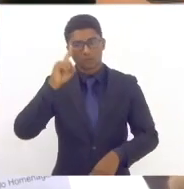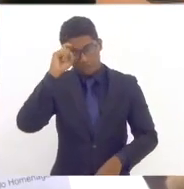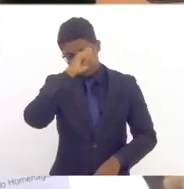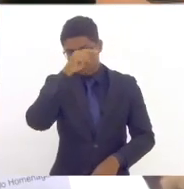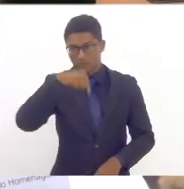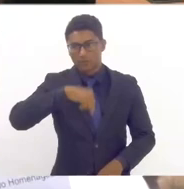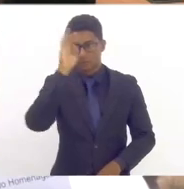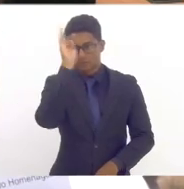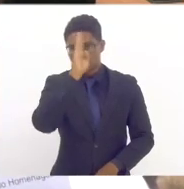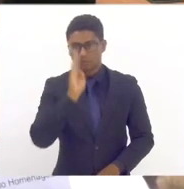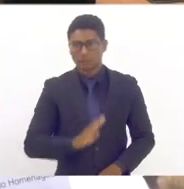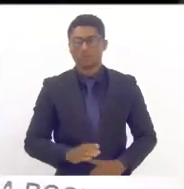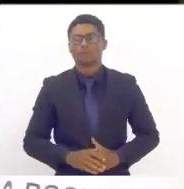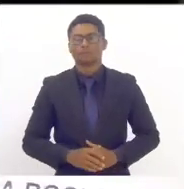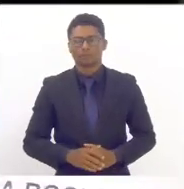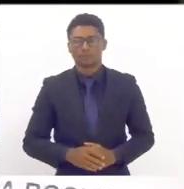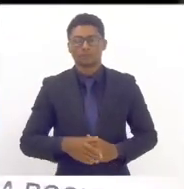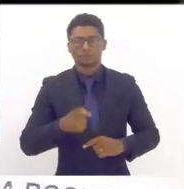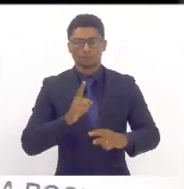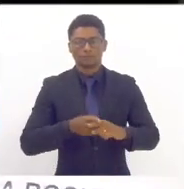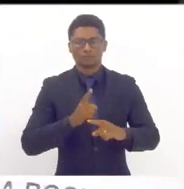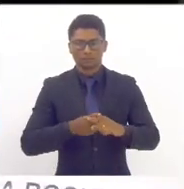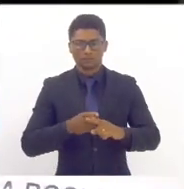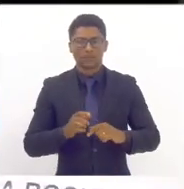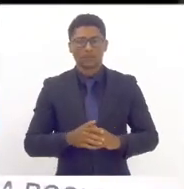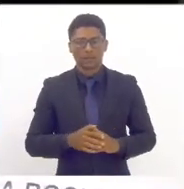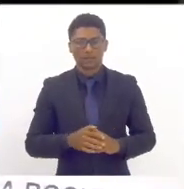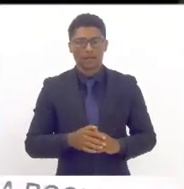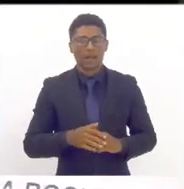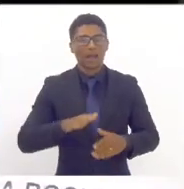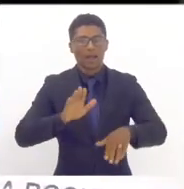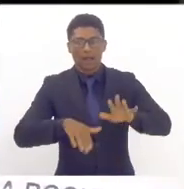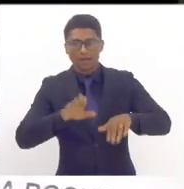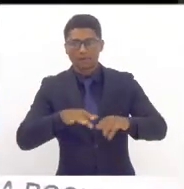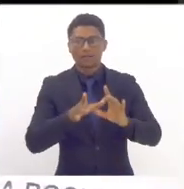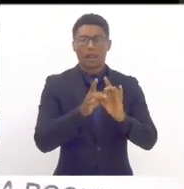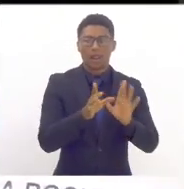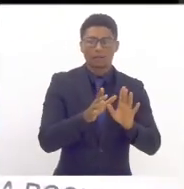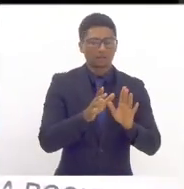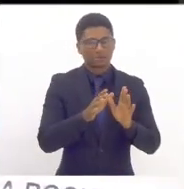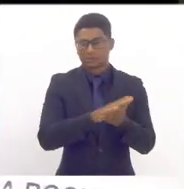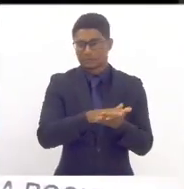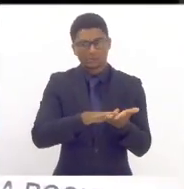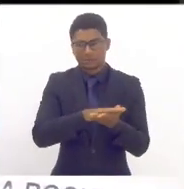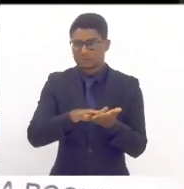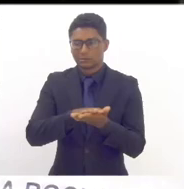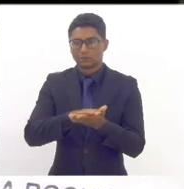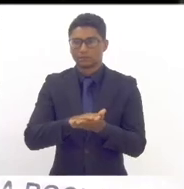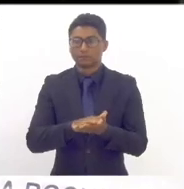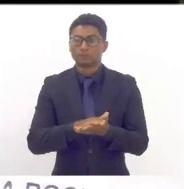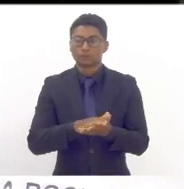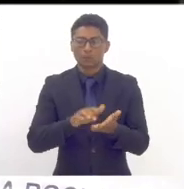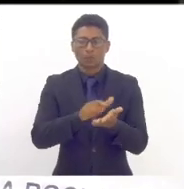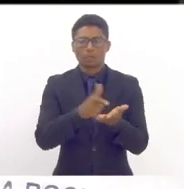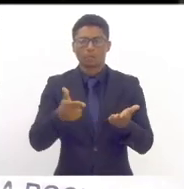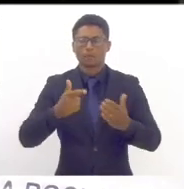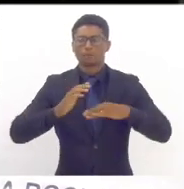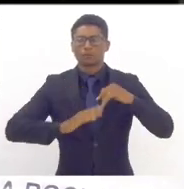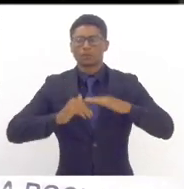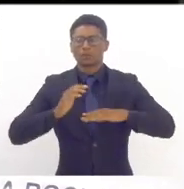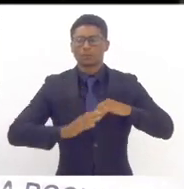sobre relativizações da liberdade. E a imprensa, ela tem um papel central, não só na